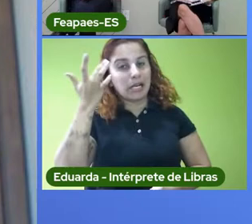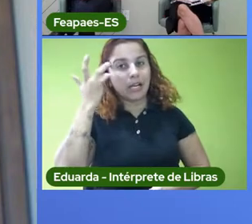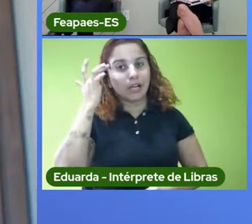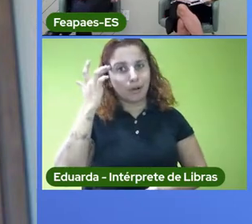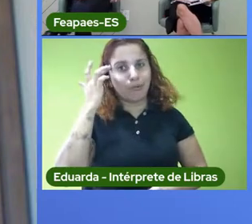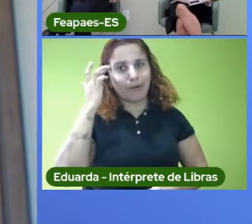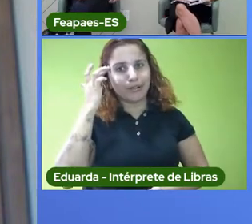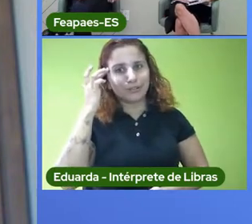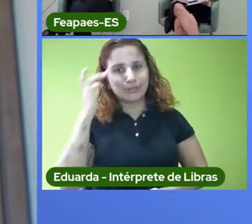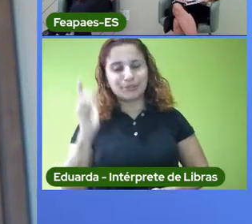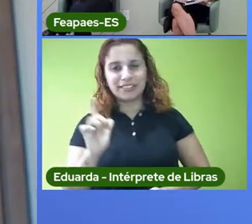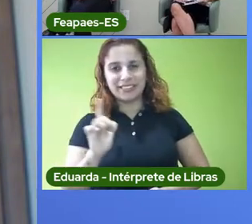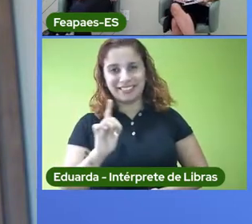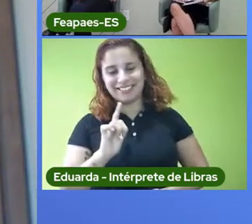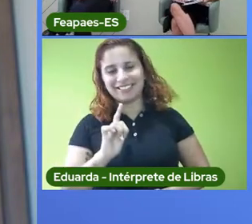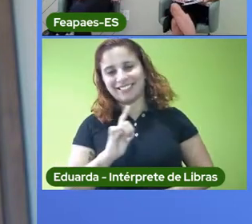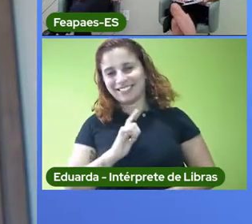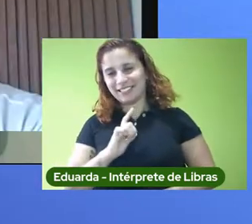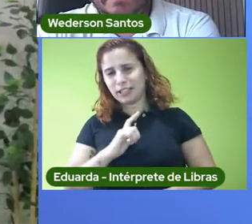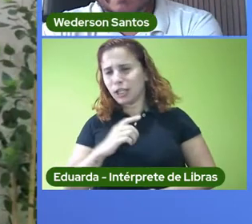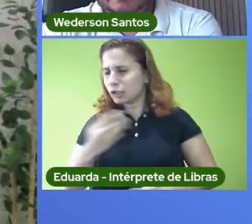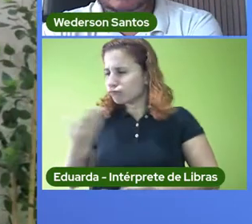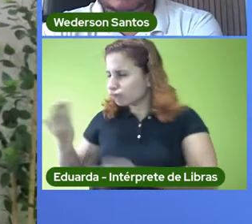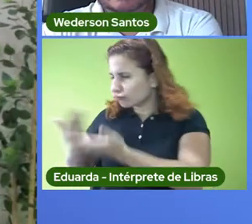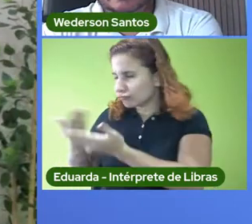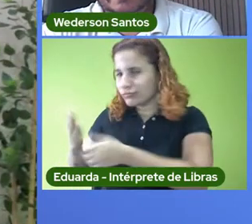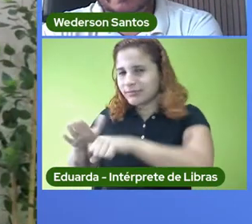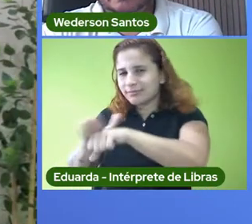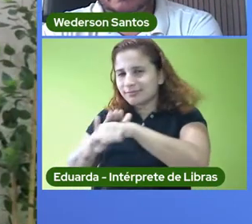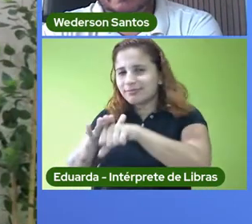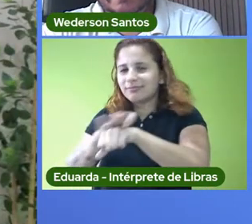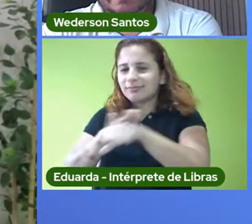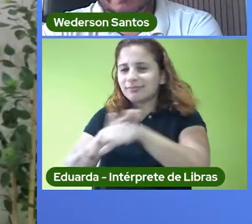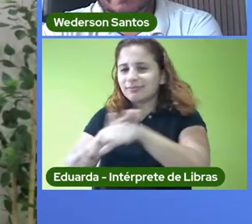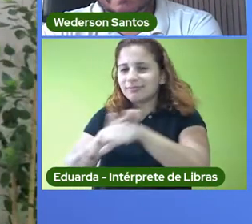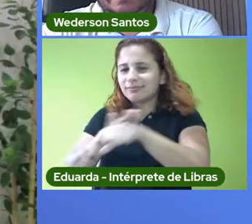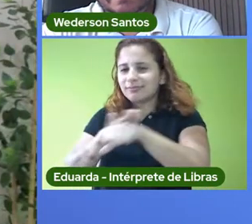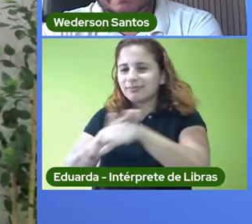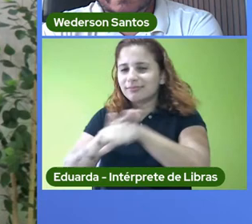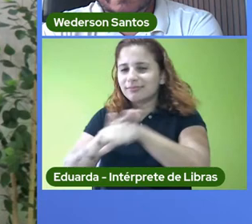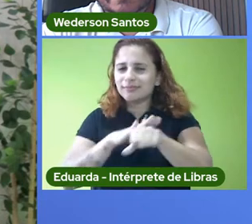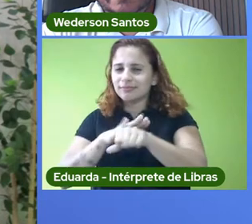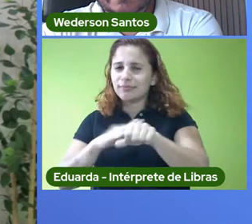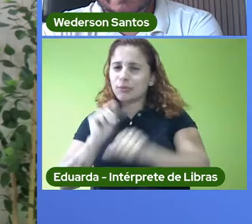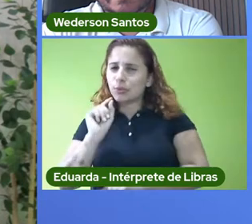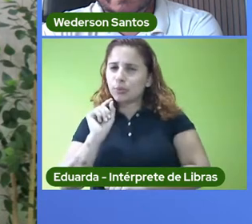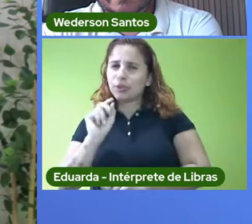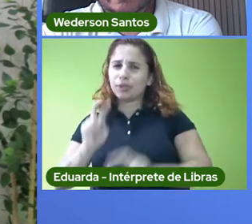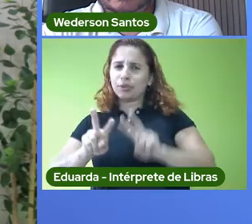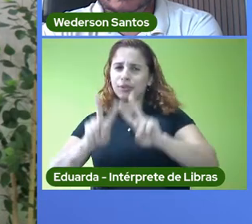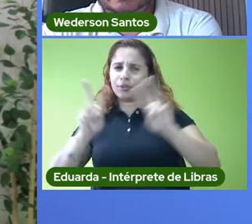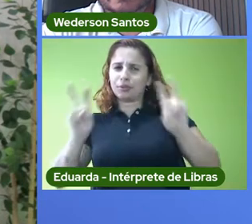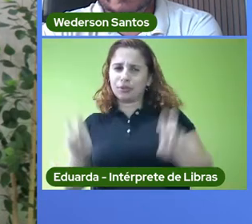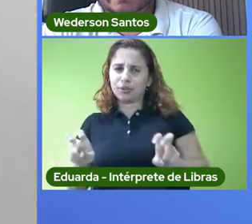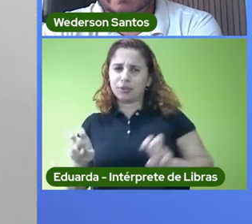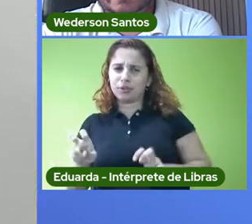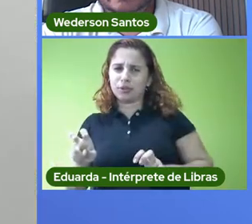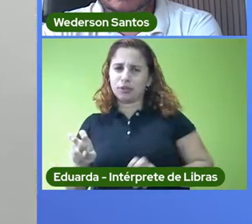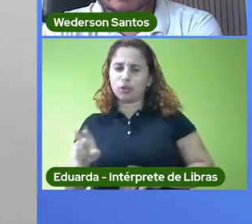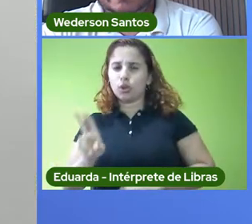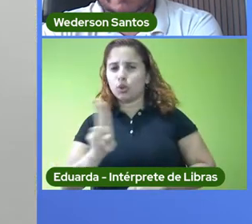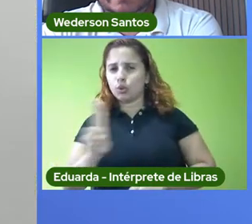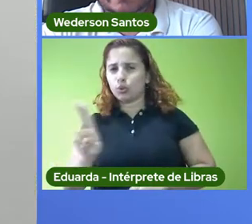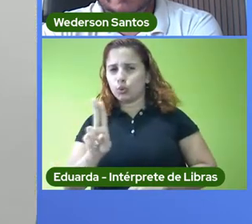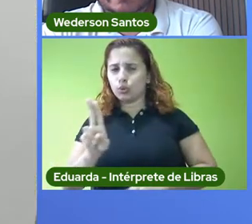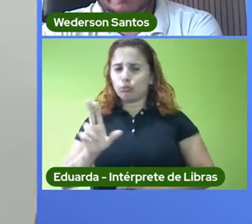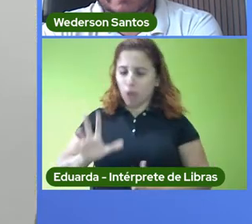que a gente tem conversado. Por isso até que eu acho que a questão da nomenclatura mundo do trabalho, ela